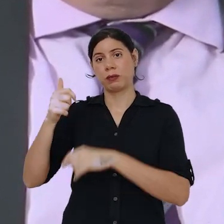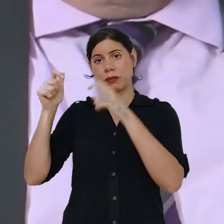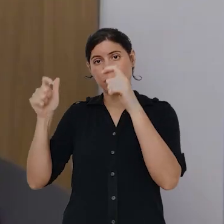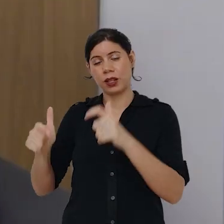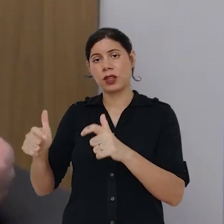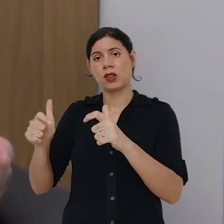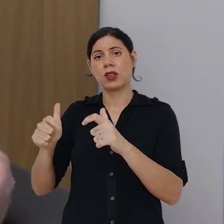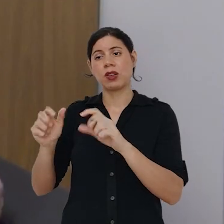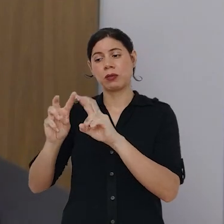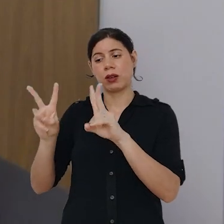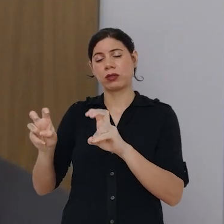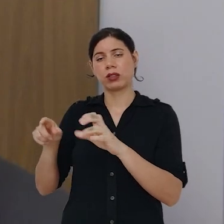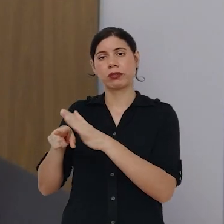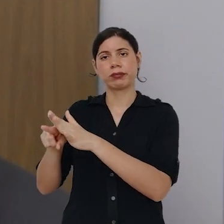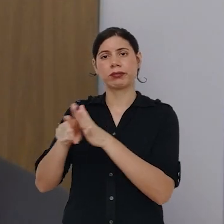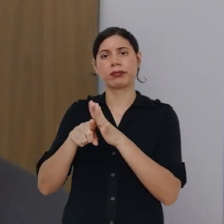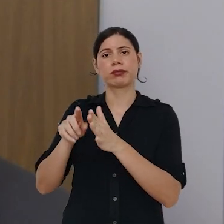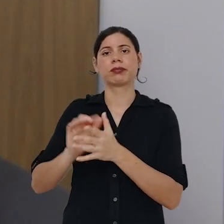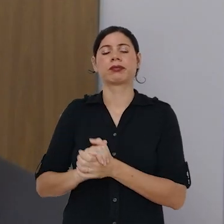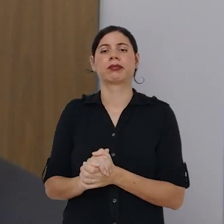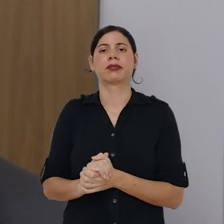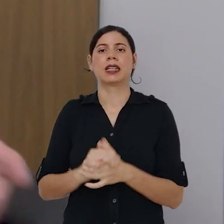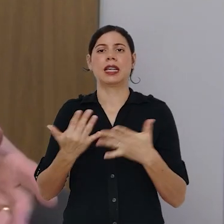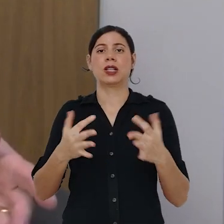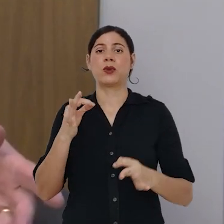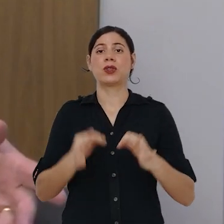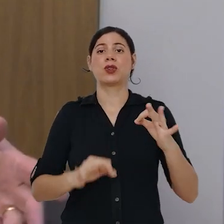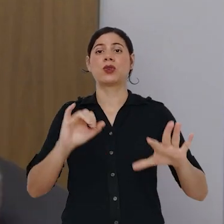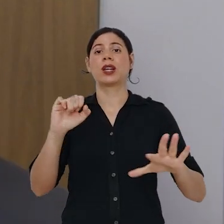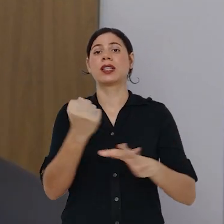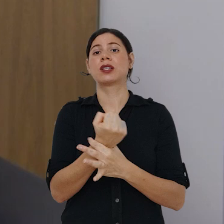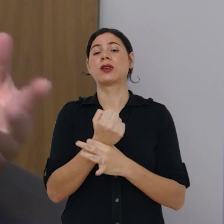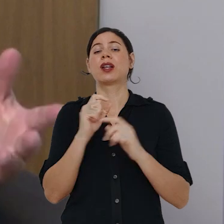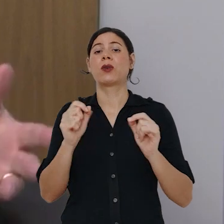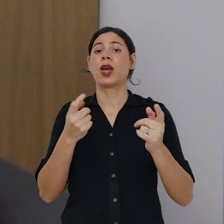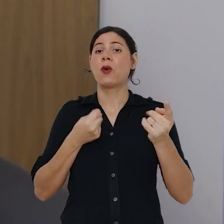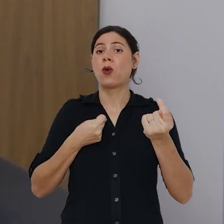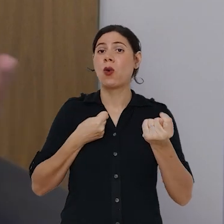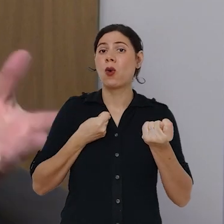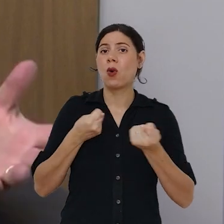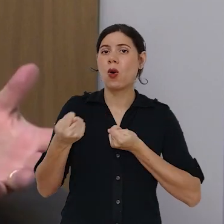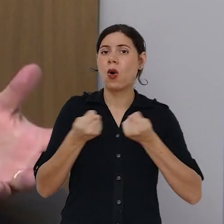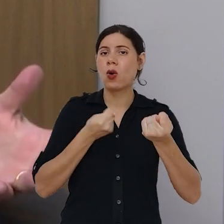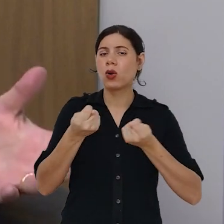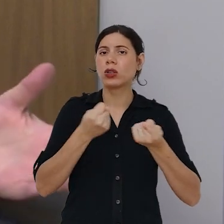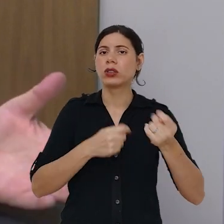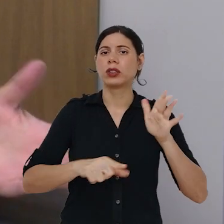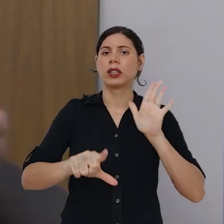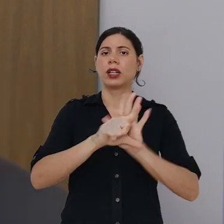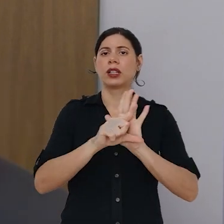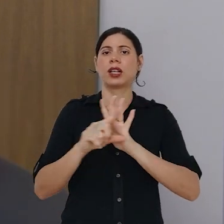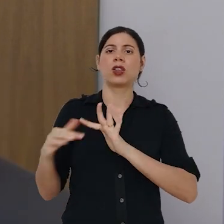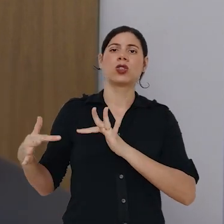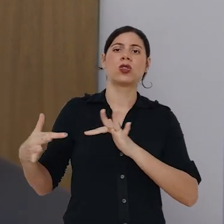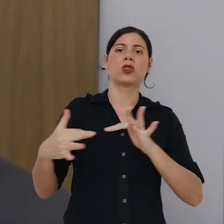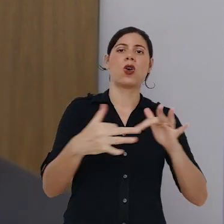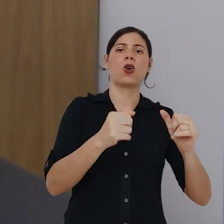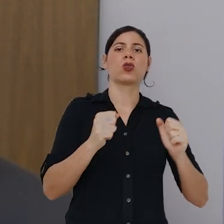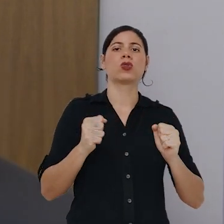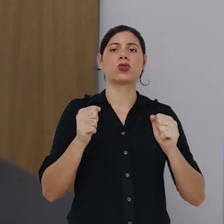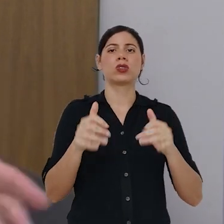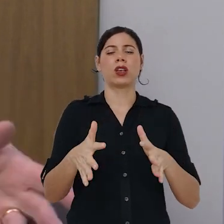do tema. A ele, juiz das garantias, é incumbido o controle da legalidade de todos os atos praticados na fase